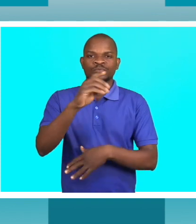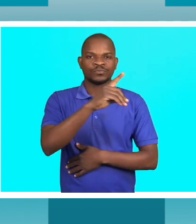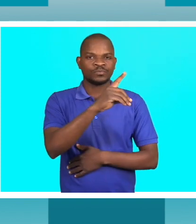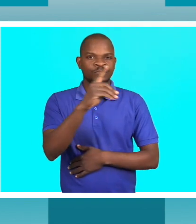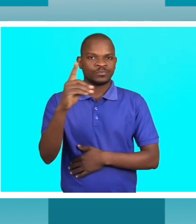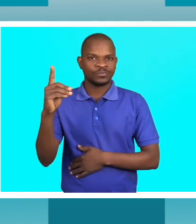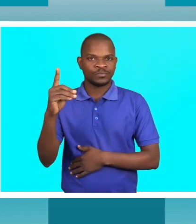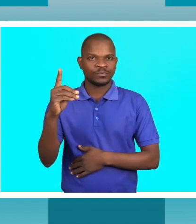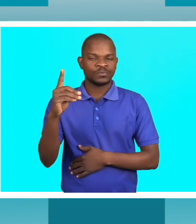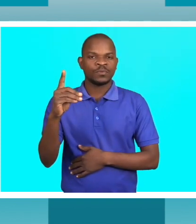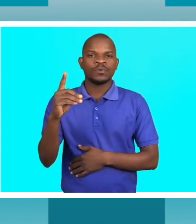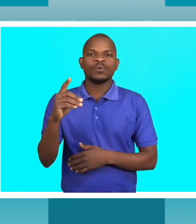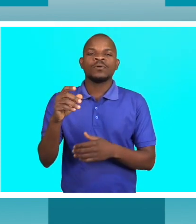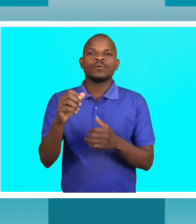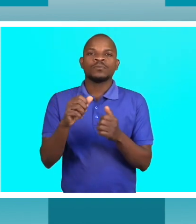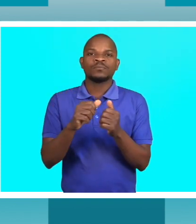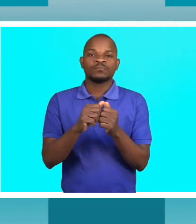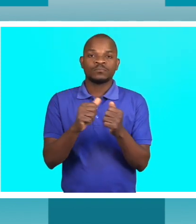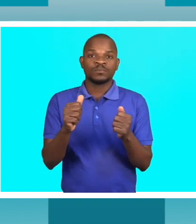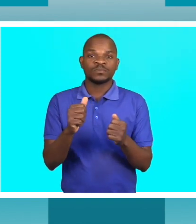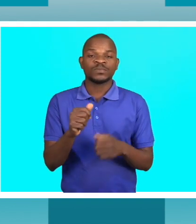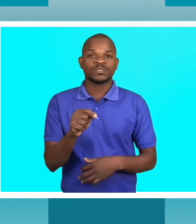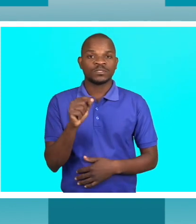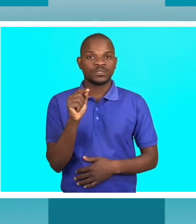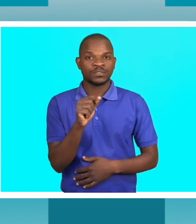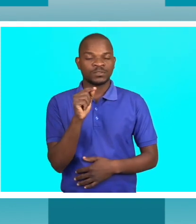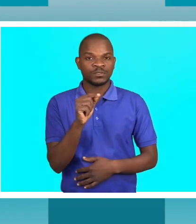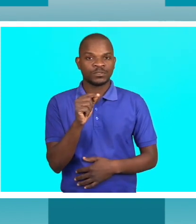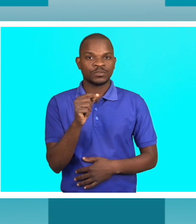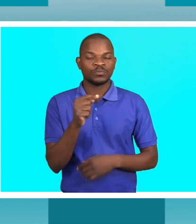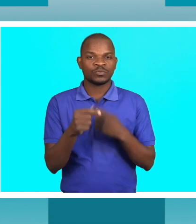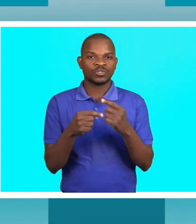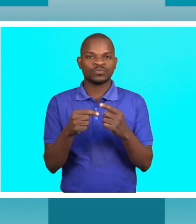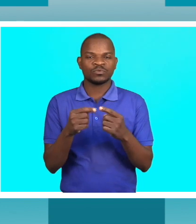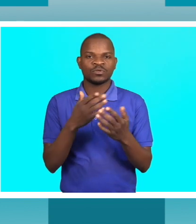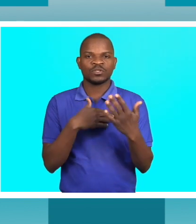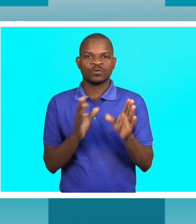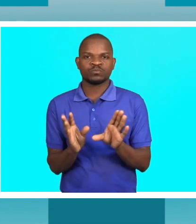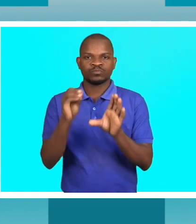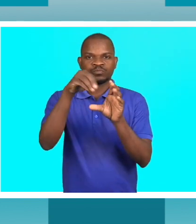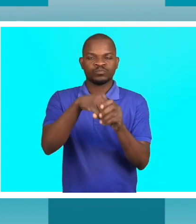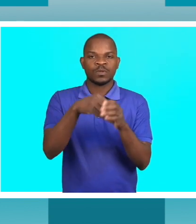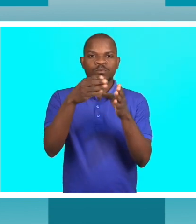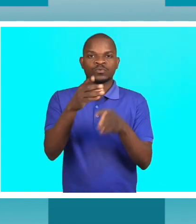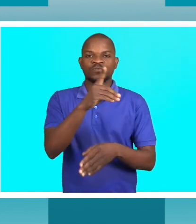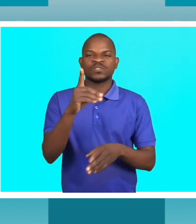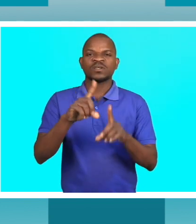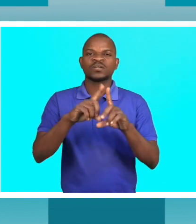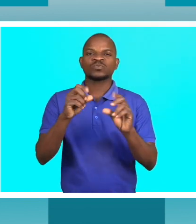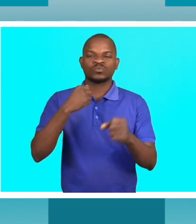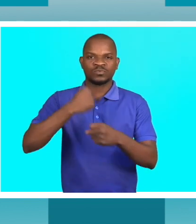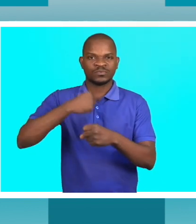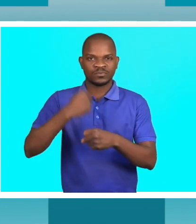deficiência no seu meio